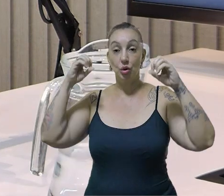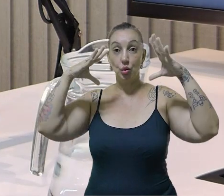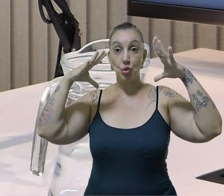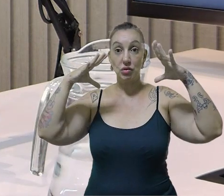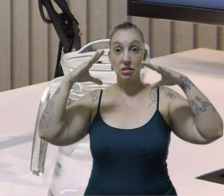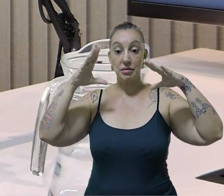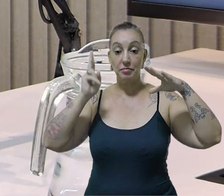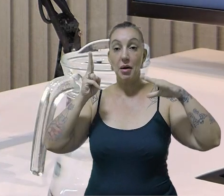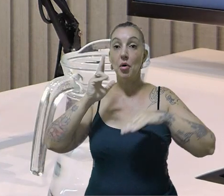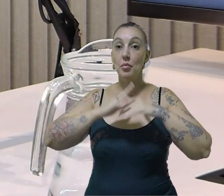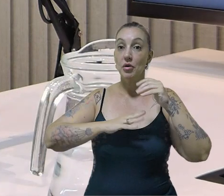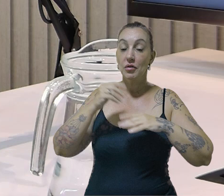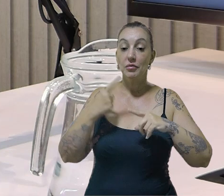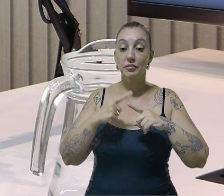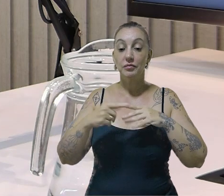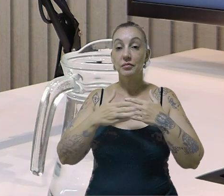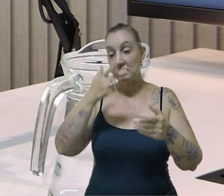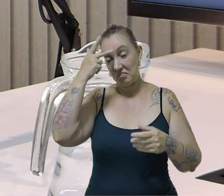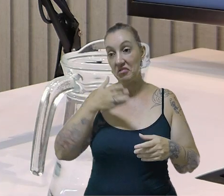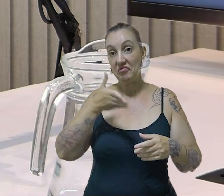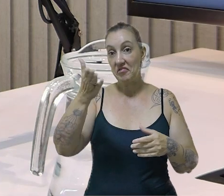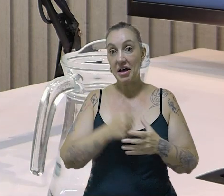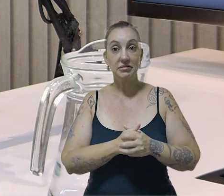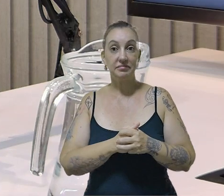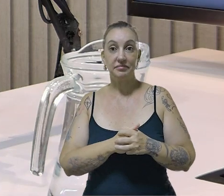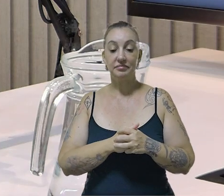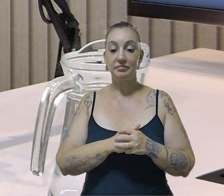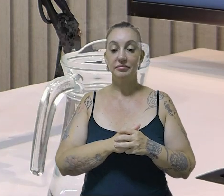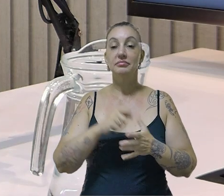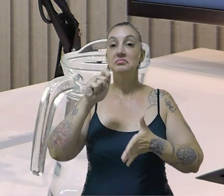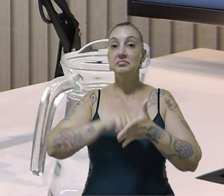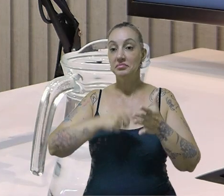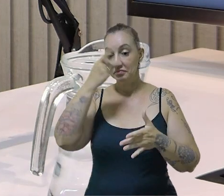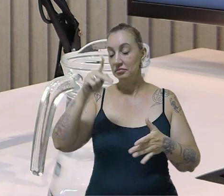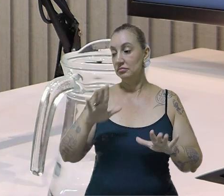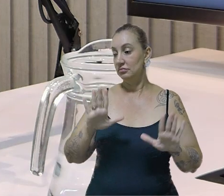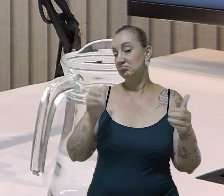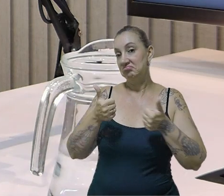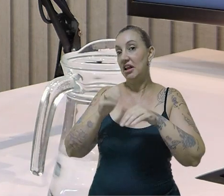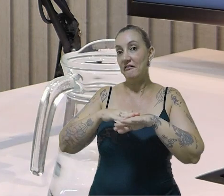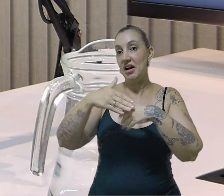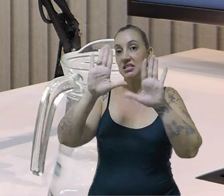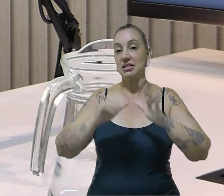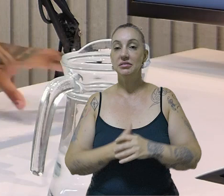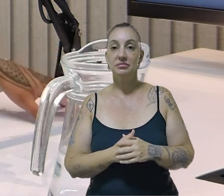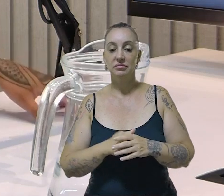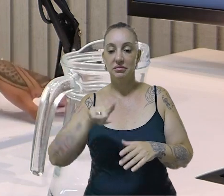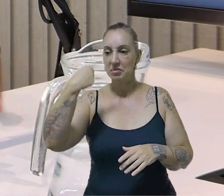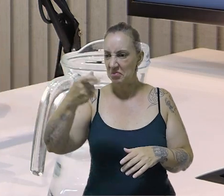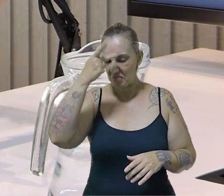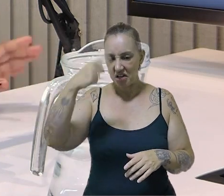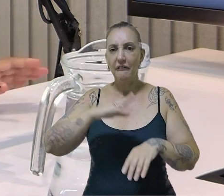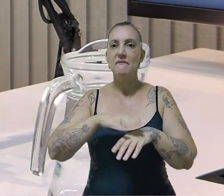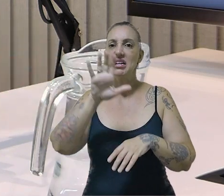porque você você tem também artistas que qualquer pessoa vai lá eum você contrata um fulano fala ah não faz aí aí depois outro